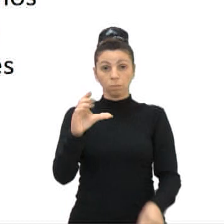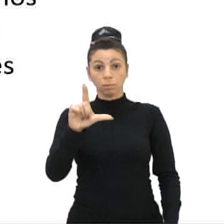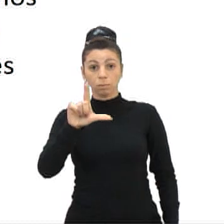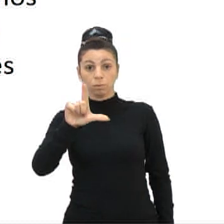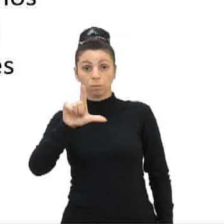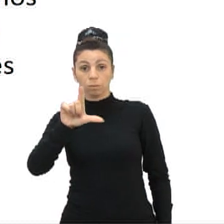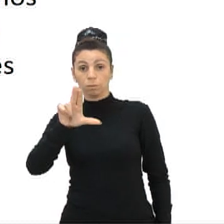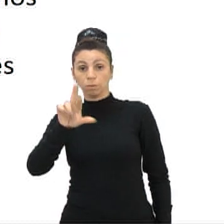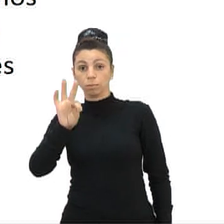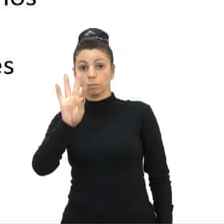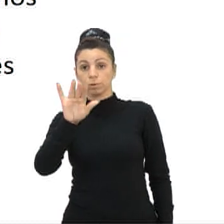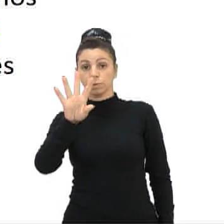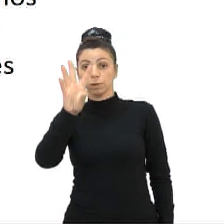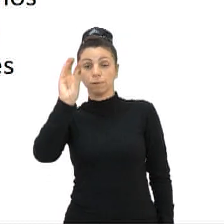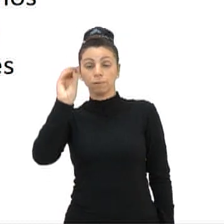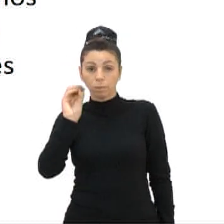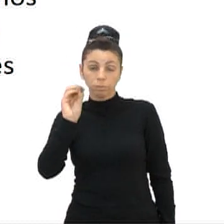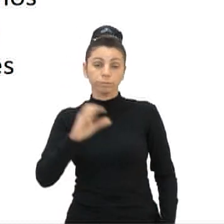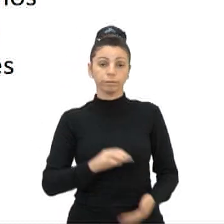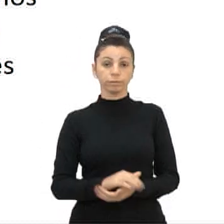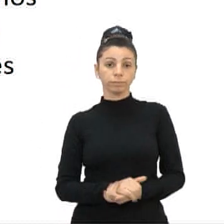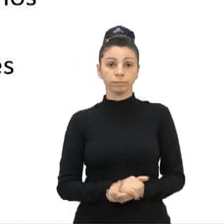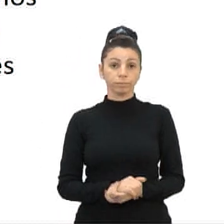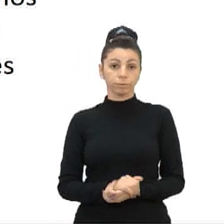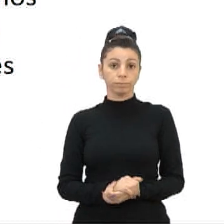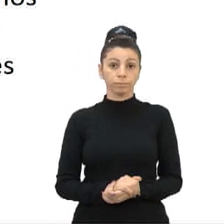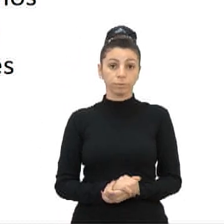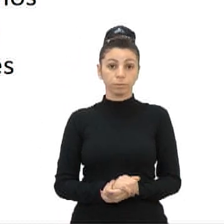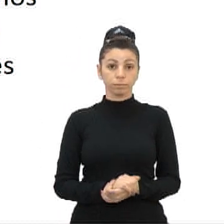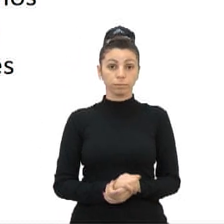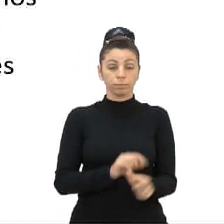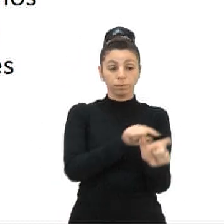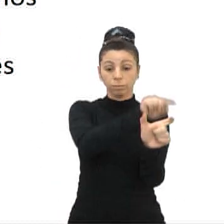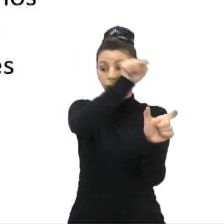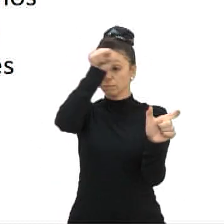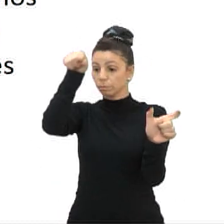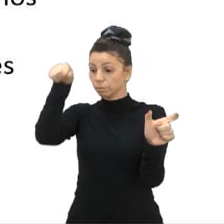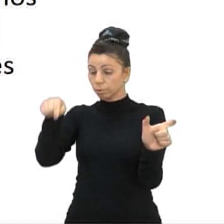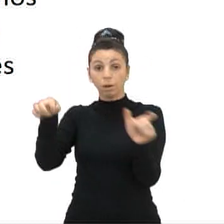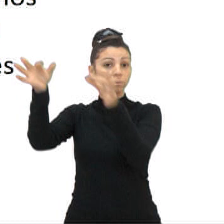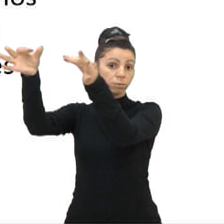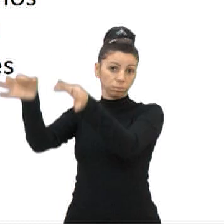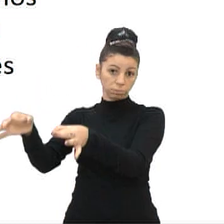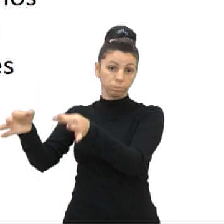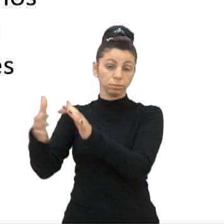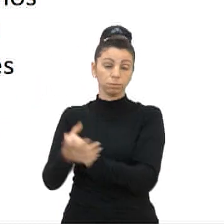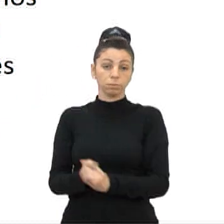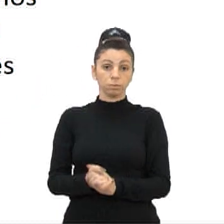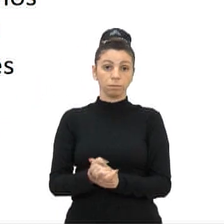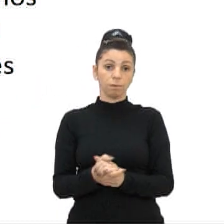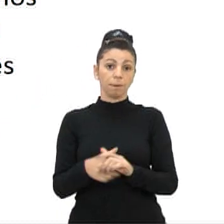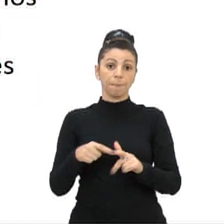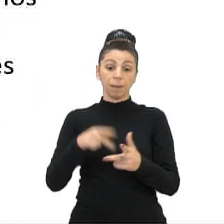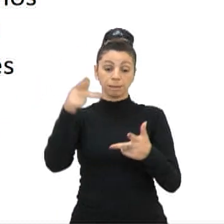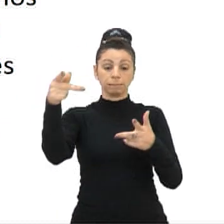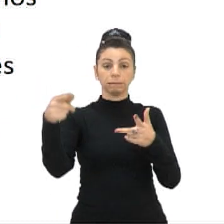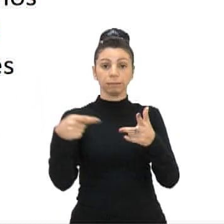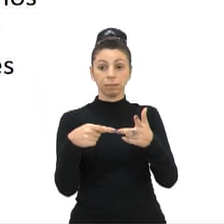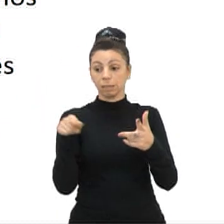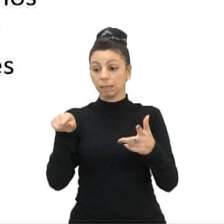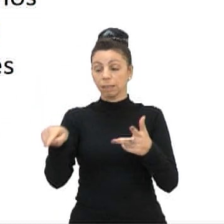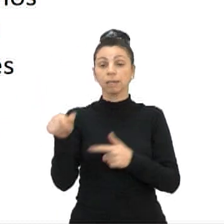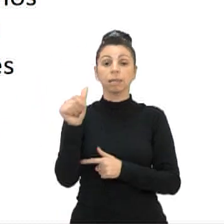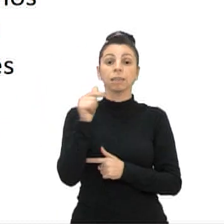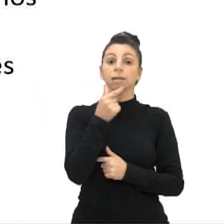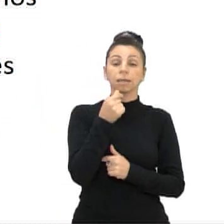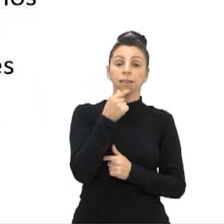cultives. Até aqui não me interessa para compor o imperativo afirmativo. Agora, a partir do ele, terceira pessoa do singular, que fica